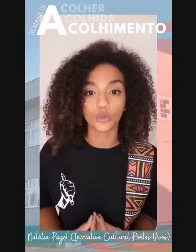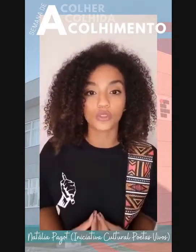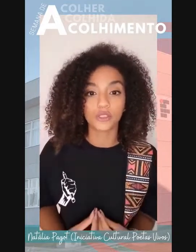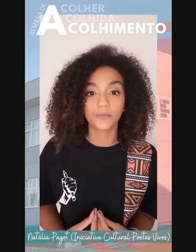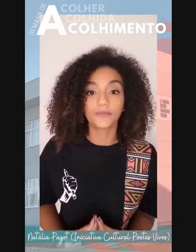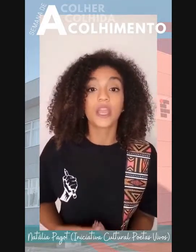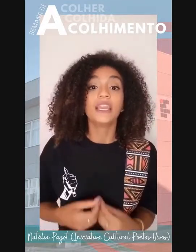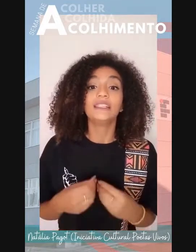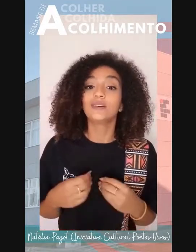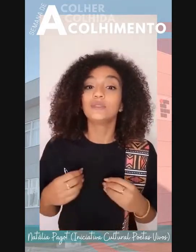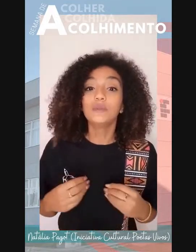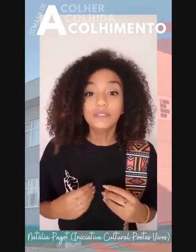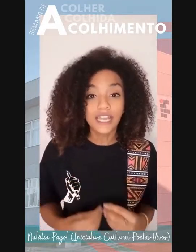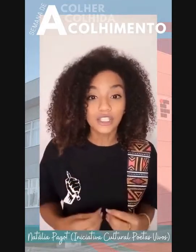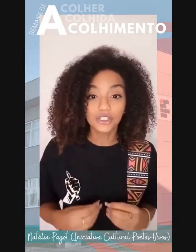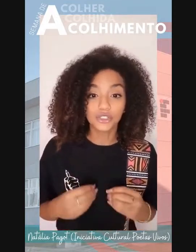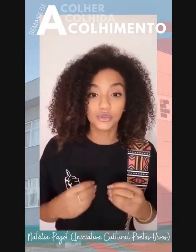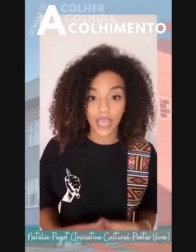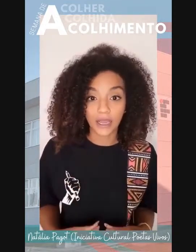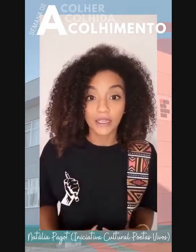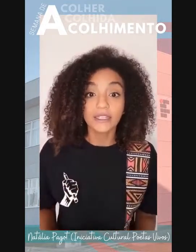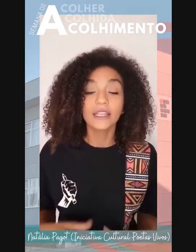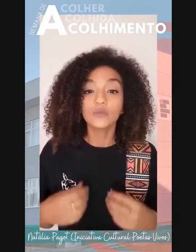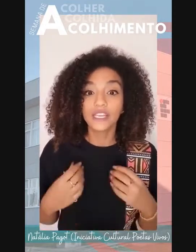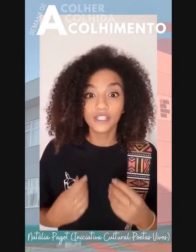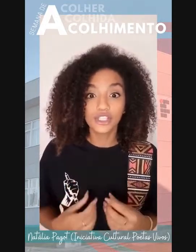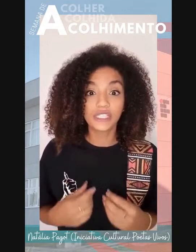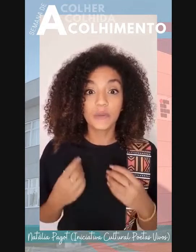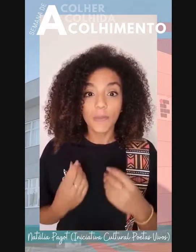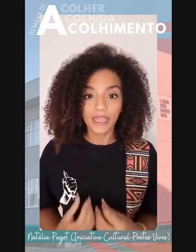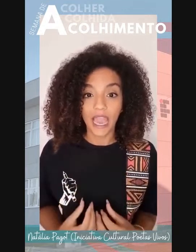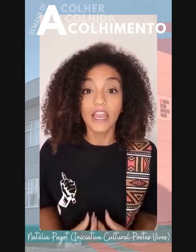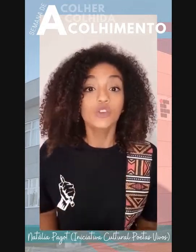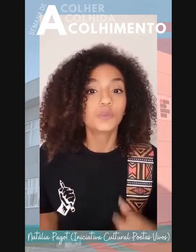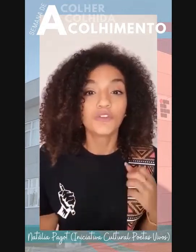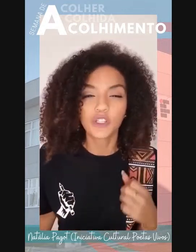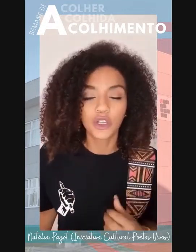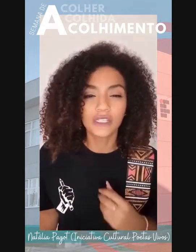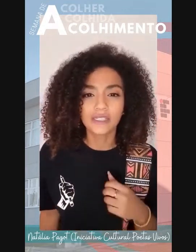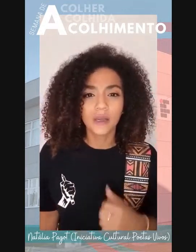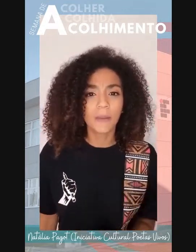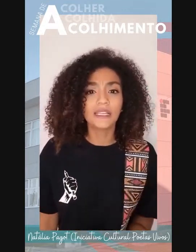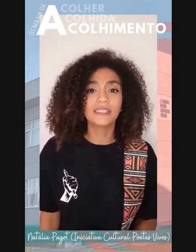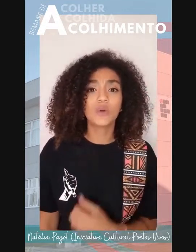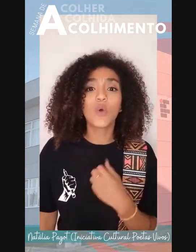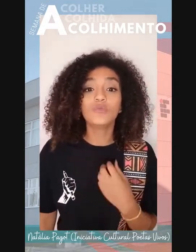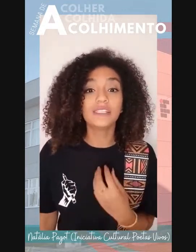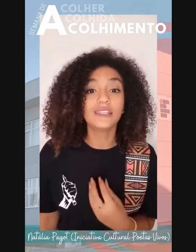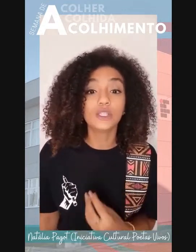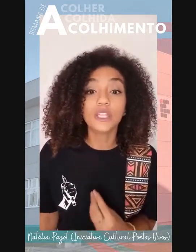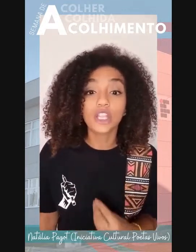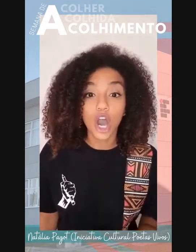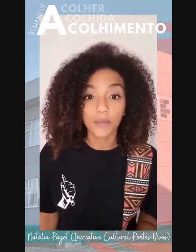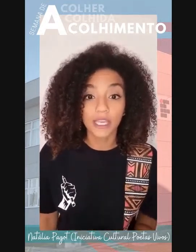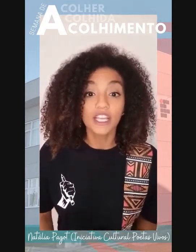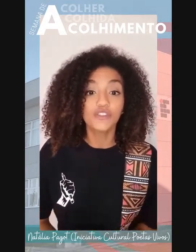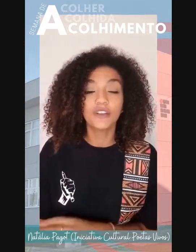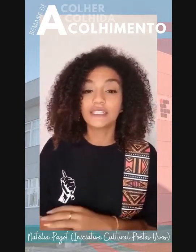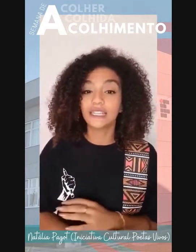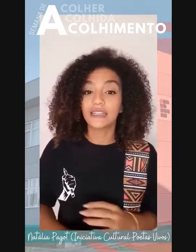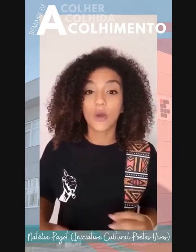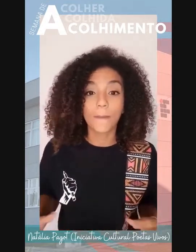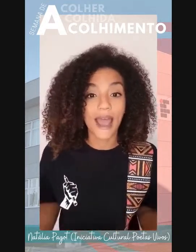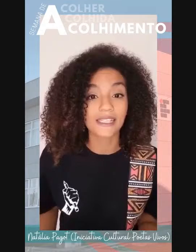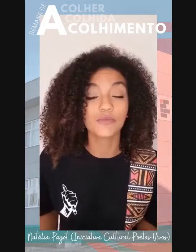nossos sonhos. Então, não deixe de estudar, não deixe de se empenhar. Os professores estão com um desejo enorme